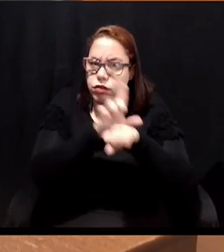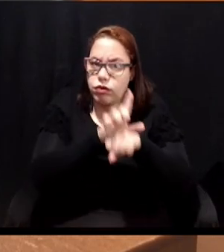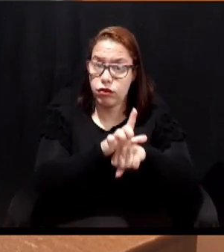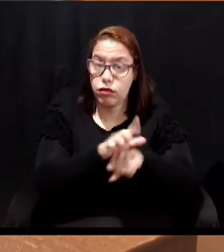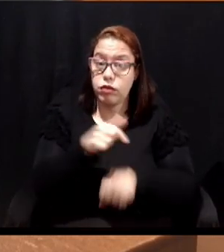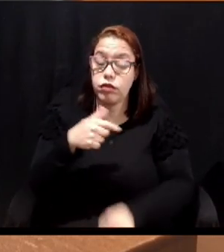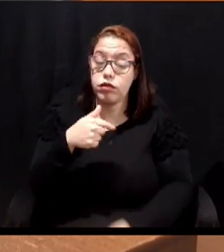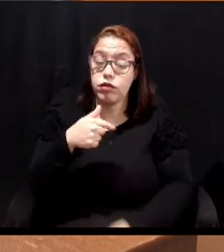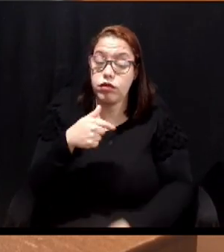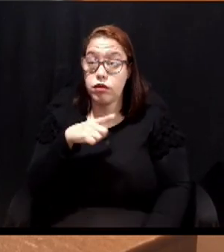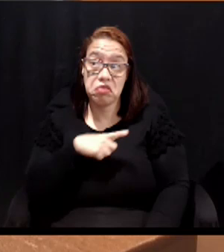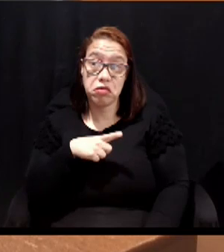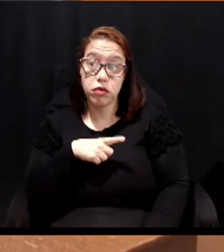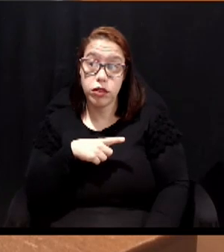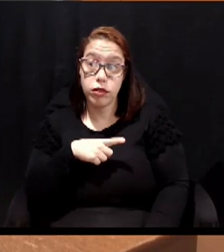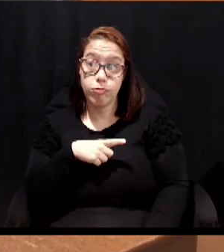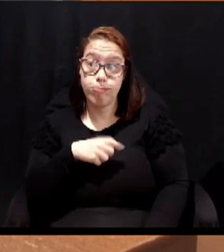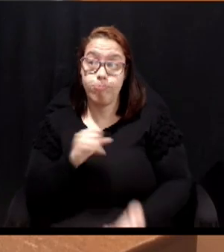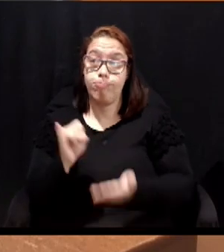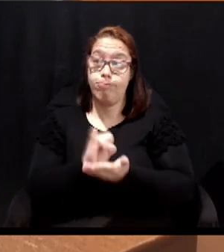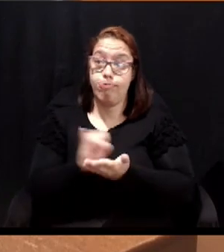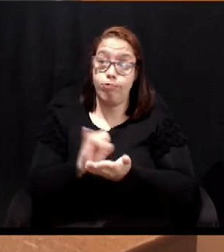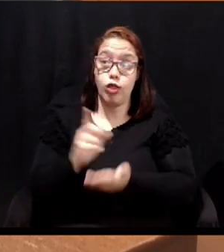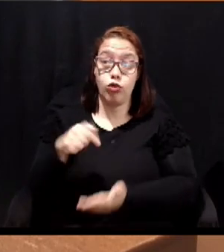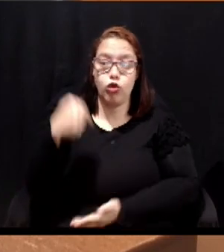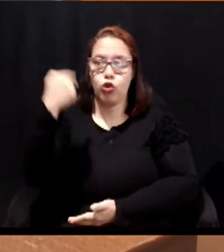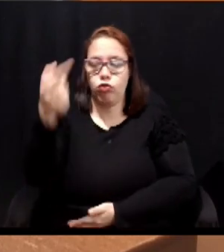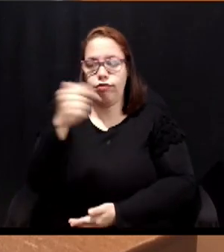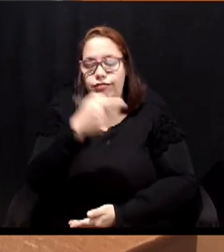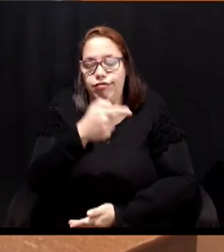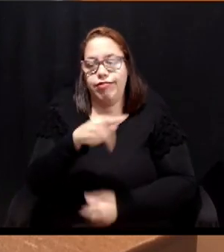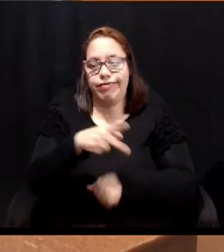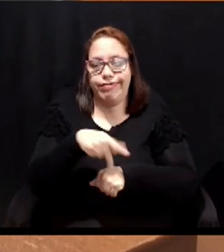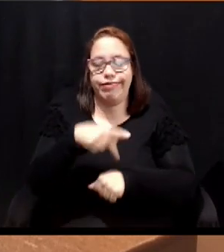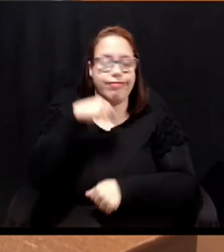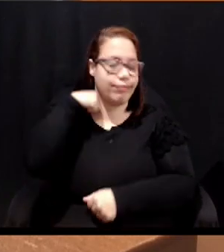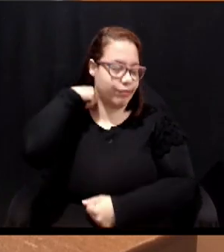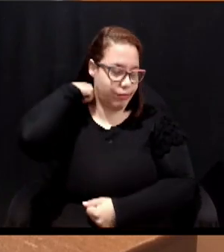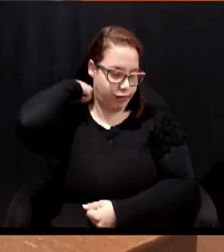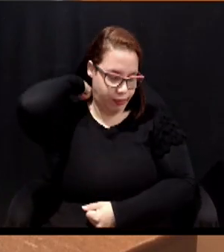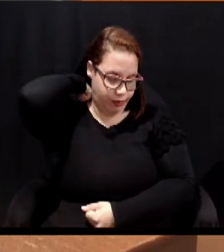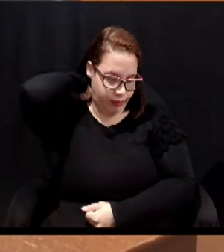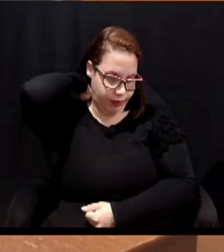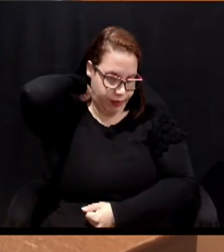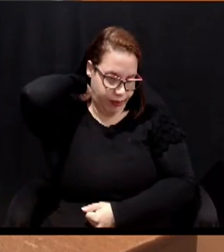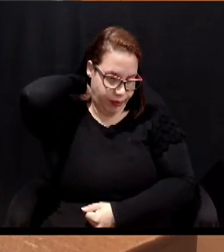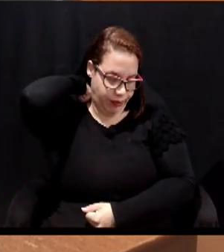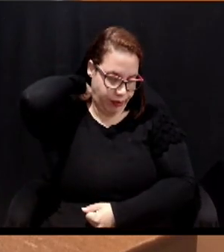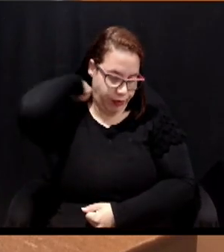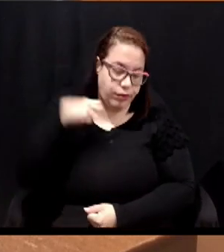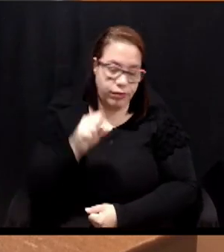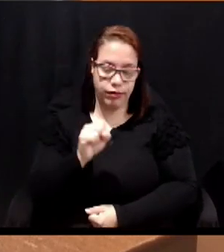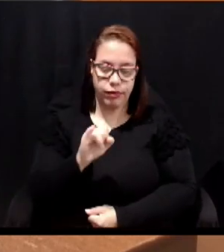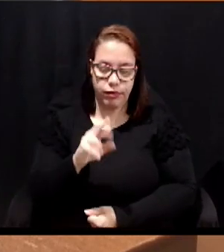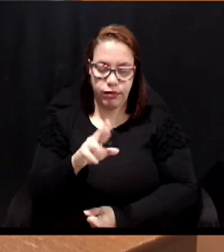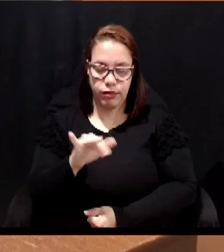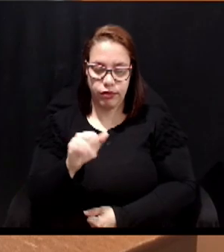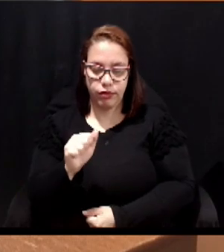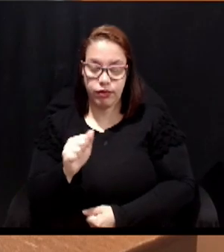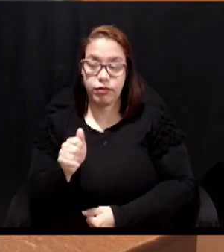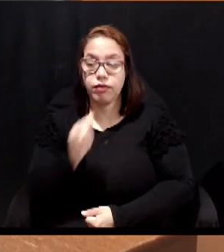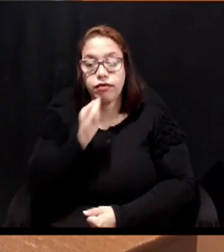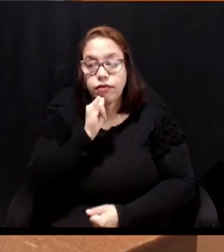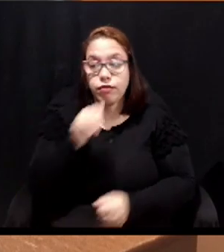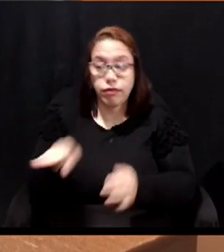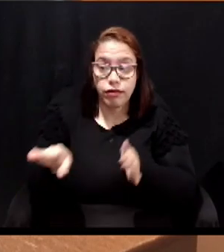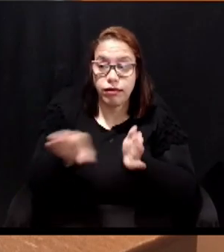são estrangeiros? Né? Quantos que vieram da Síria, por exemplo? Né? O quanto que vieram